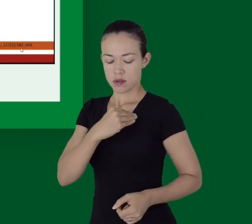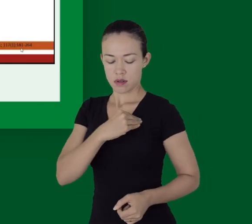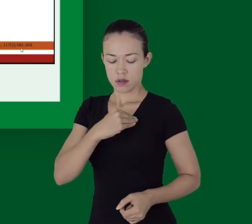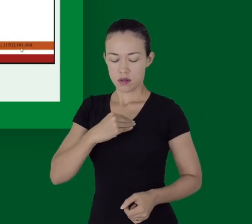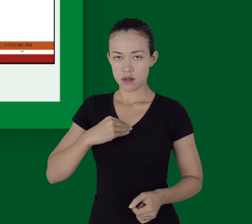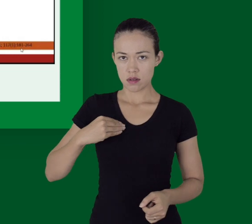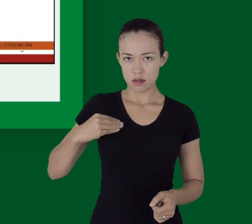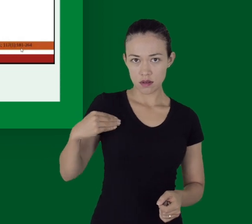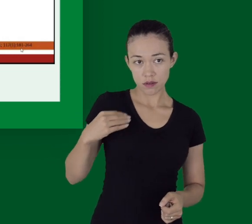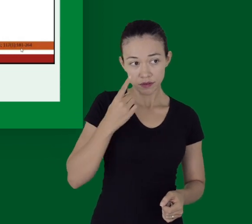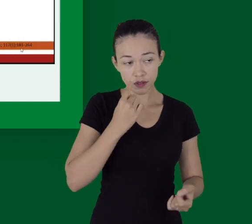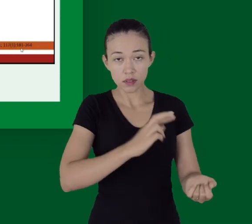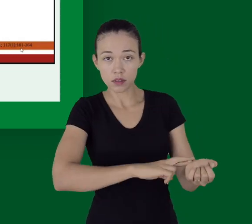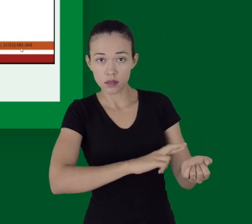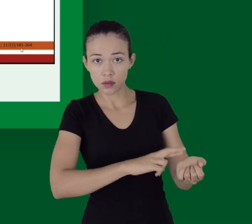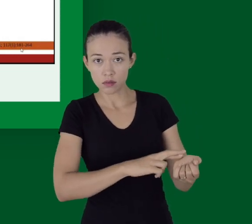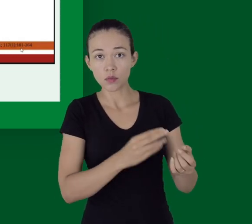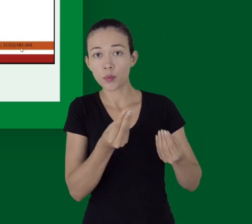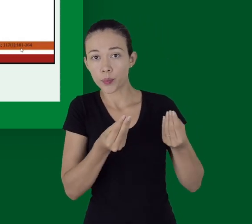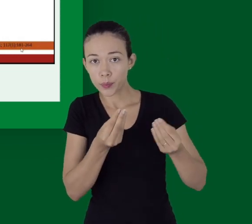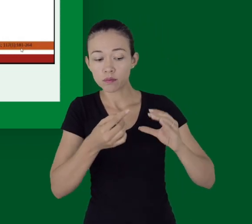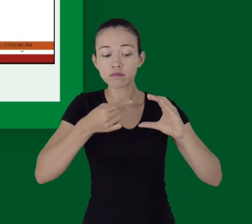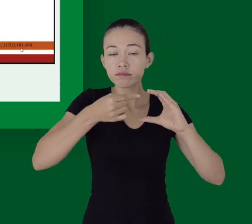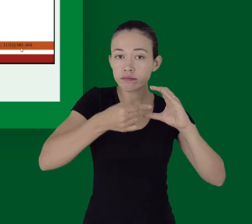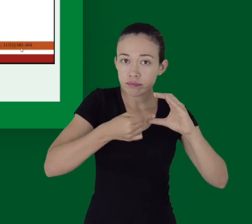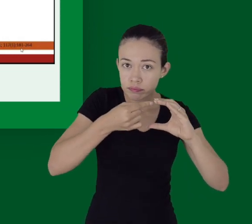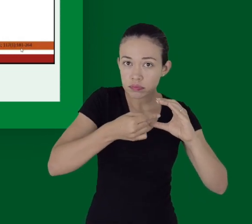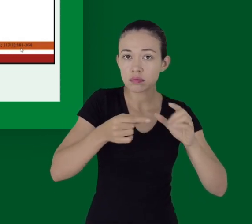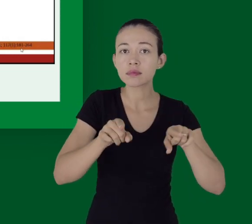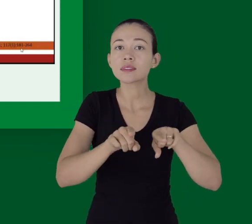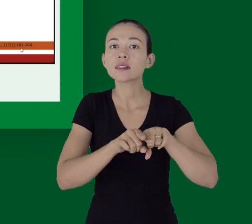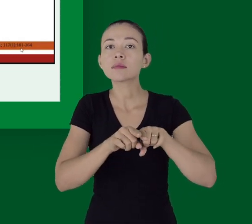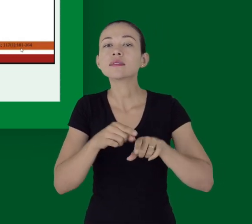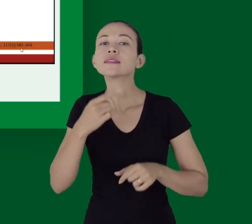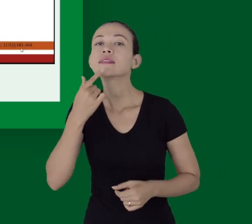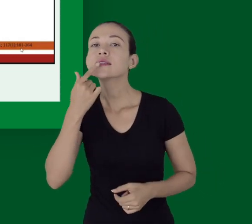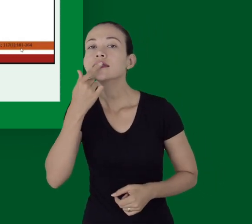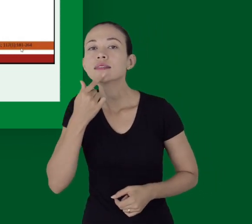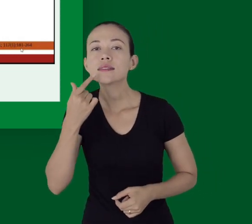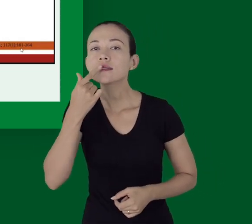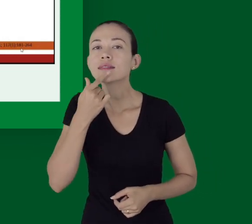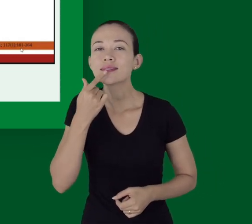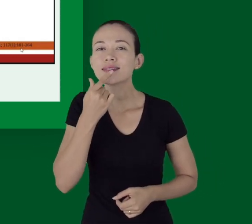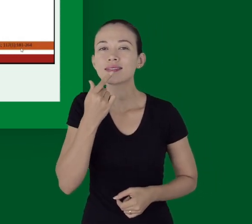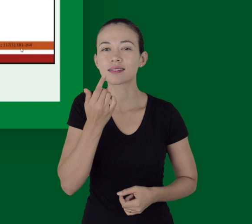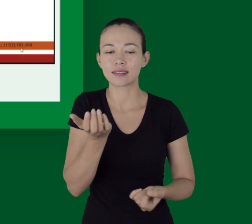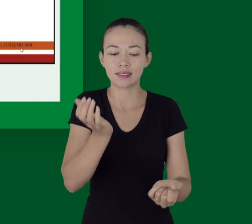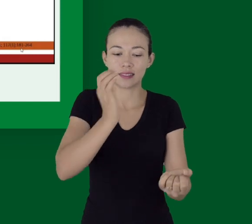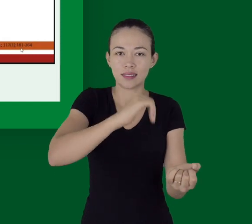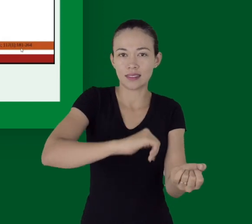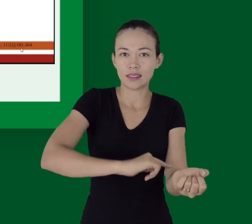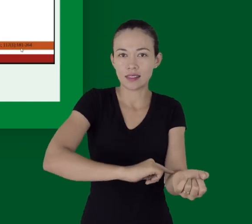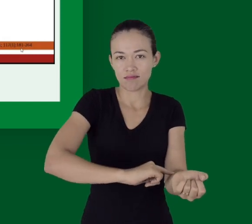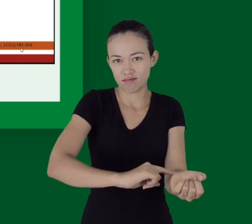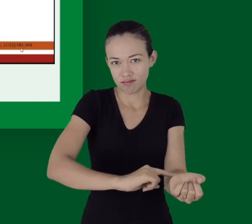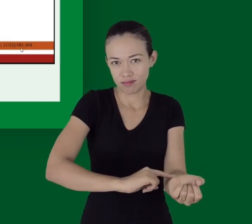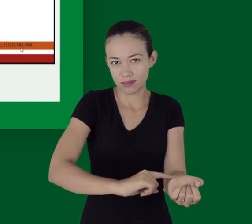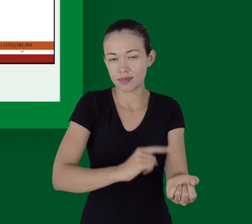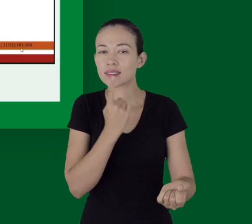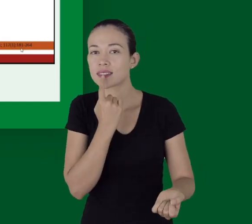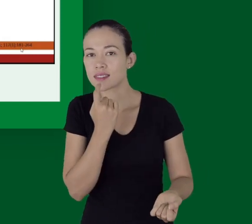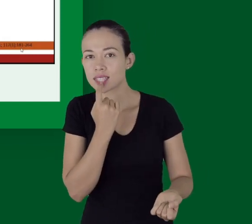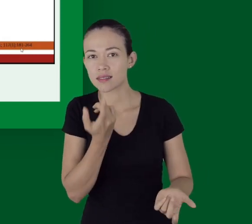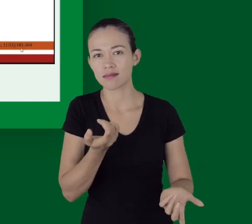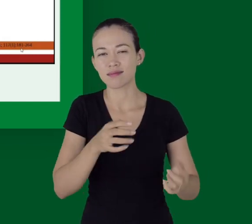monitor multiparamétrico, a gente pode fazer só os sinais vitais que eles podem fazer, né? Ver a pressão,